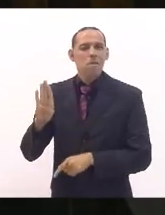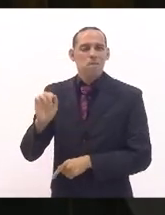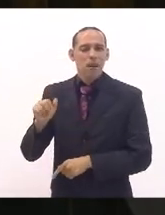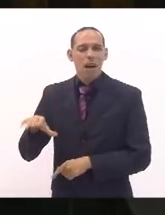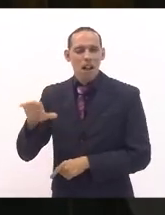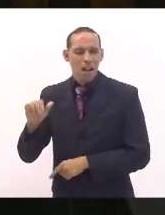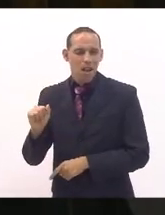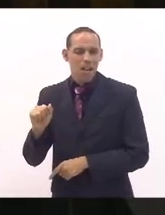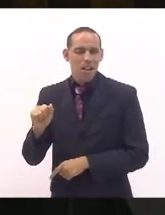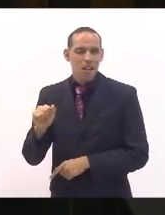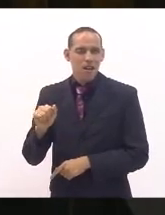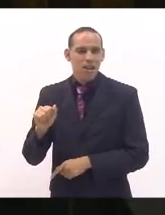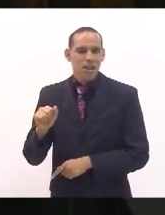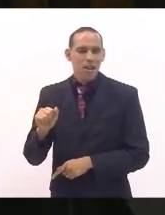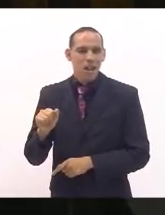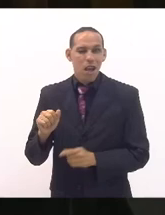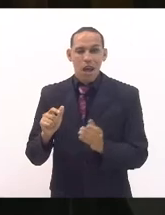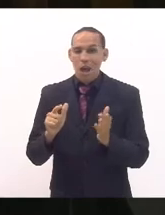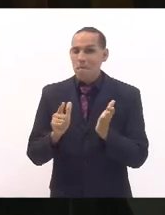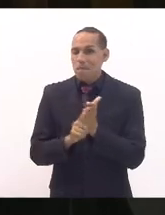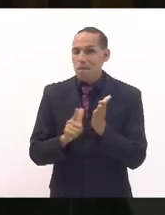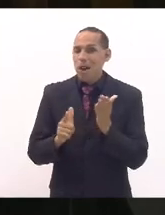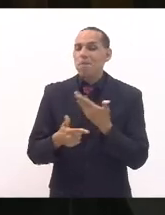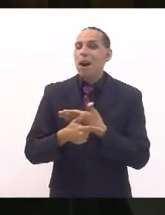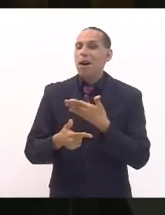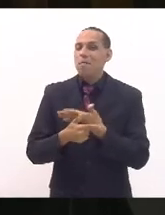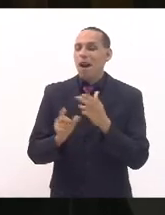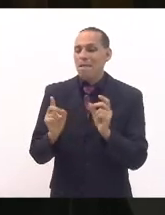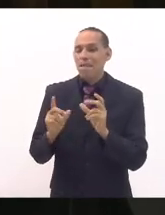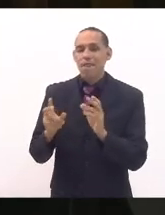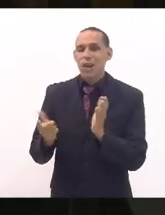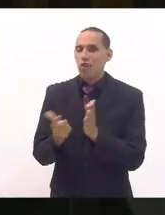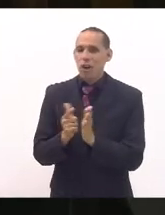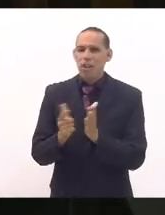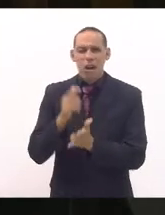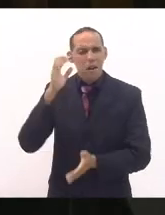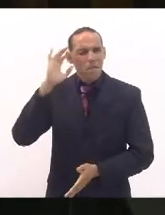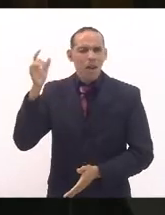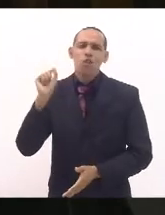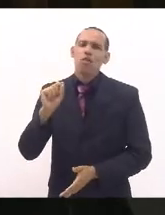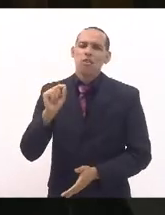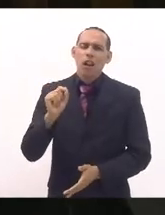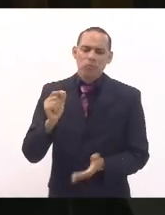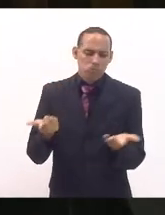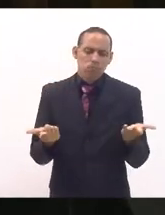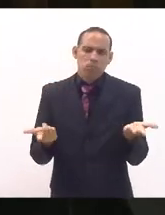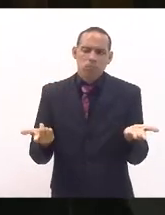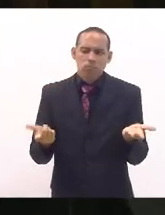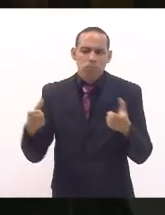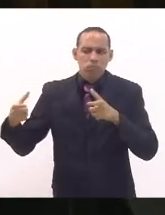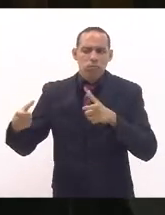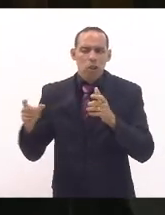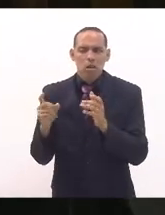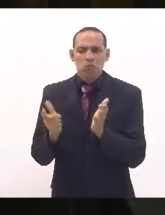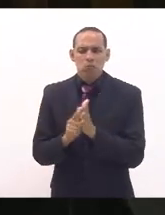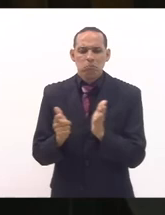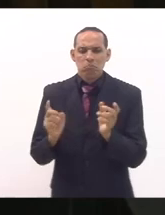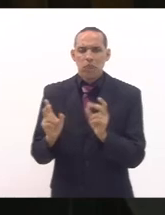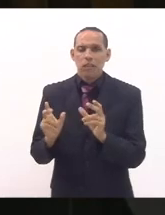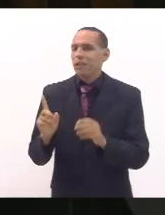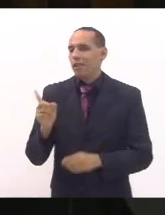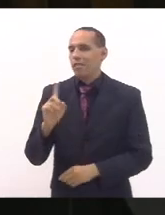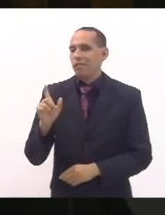não cumpre o seu papel de vender jornal. Quando a gente fala banca de jornal, o que vem à cabeça é o seguinte: olha, é um local que vende jornal, mas